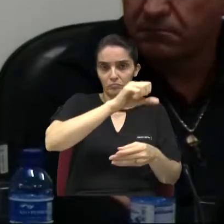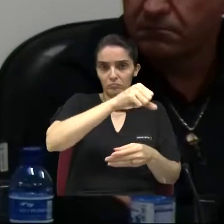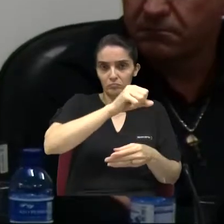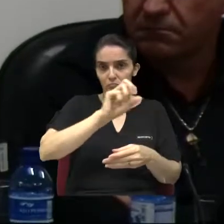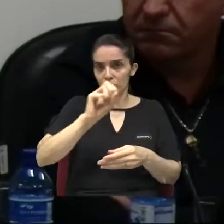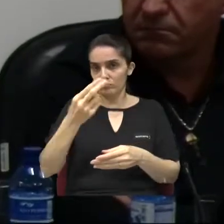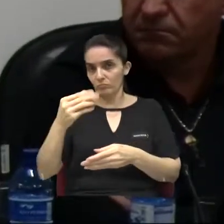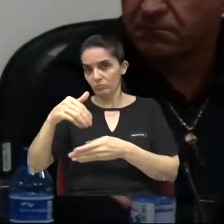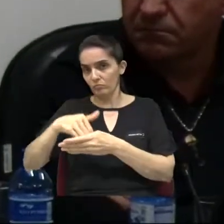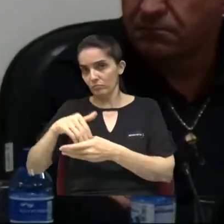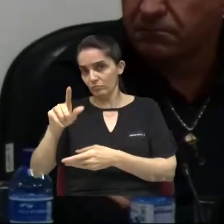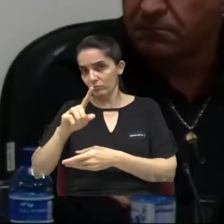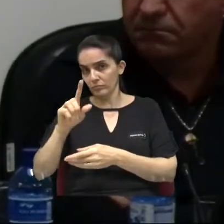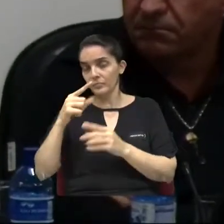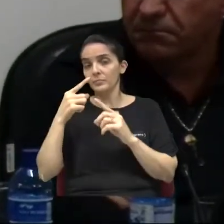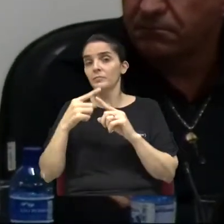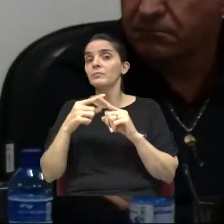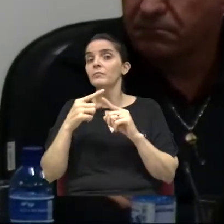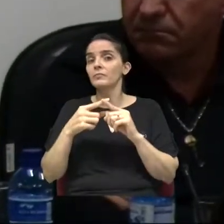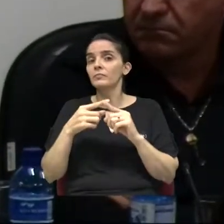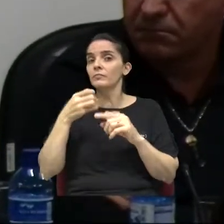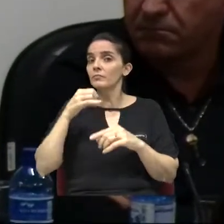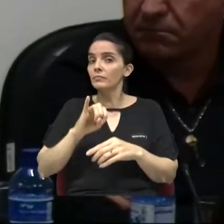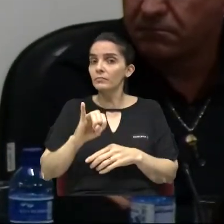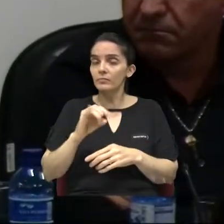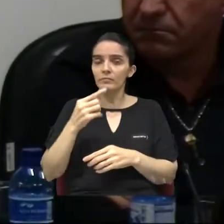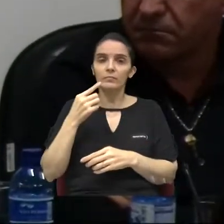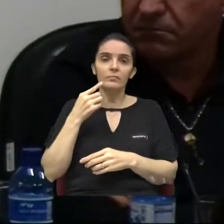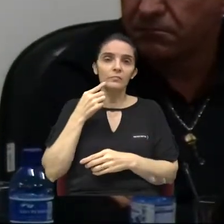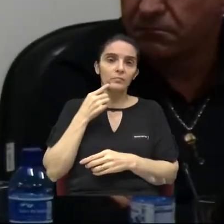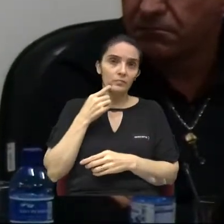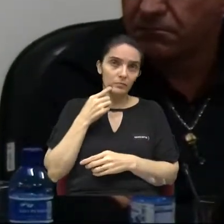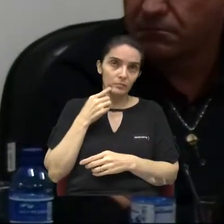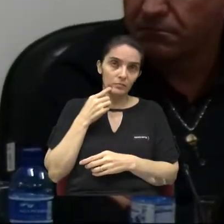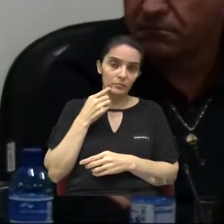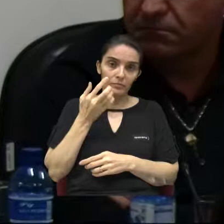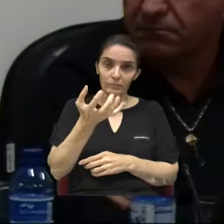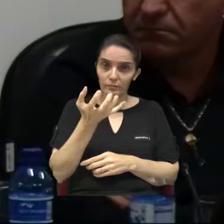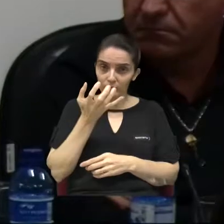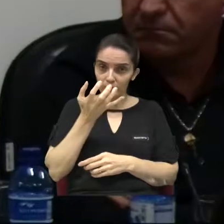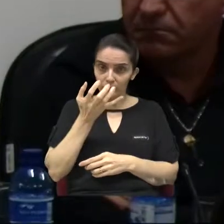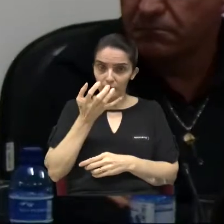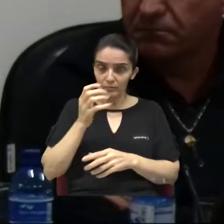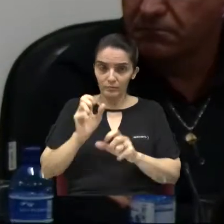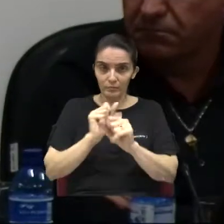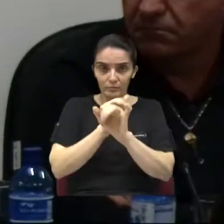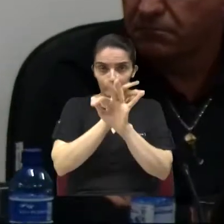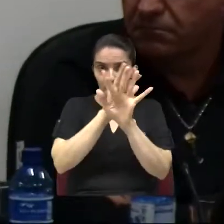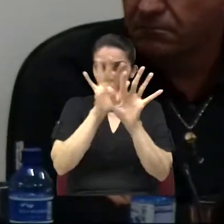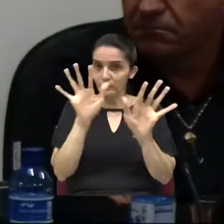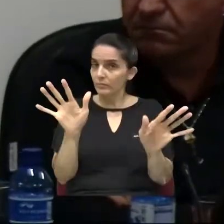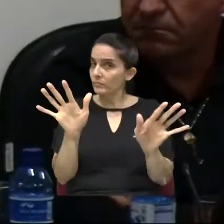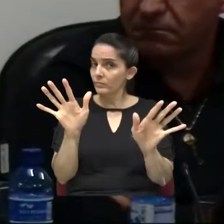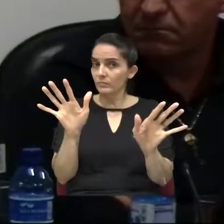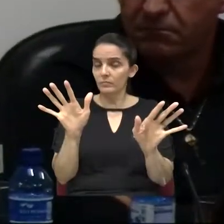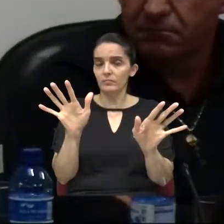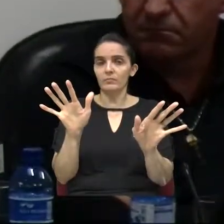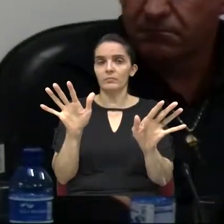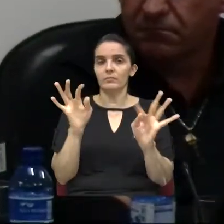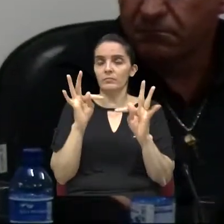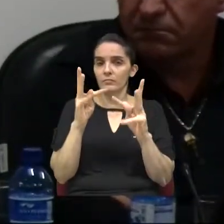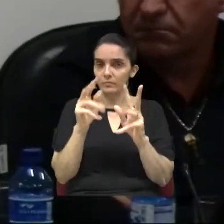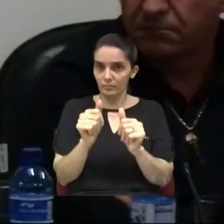favor. Por quê? Se você quer esclarecimento dos vereadores, quer